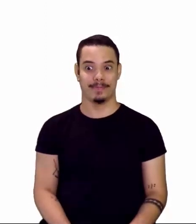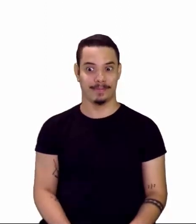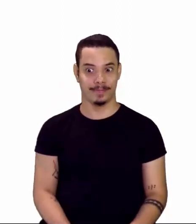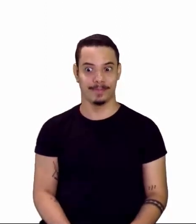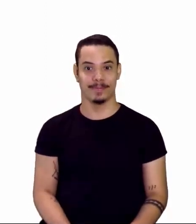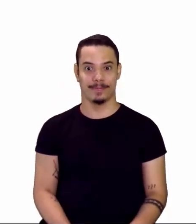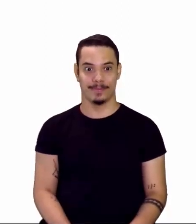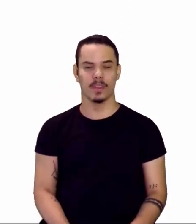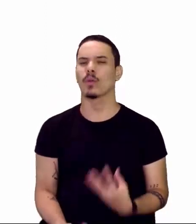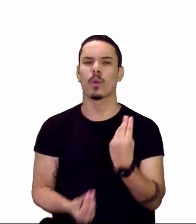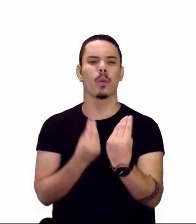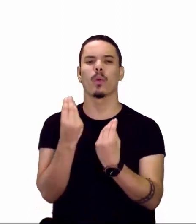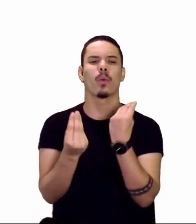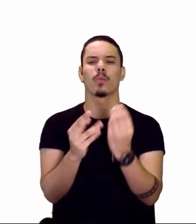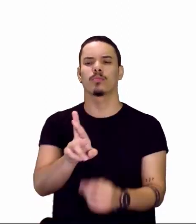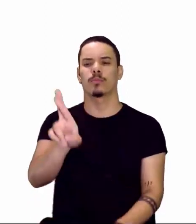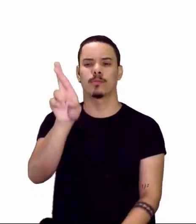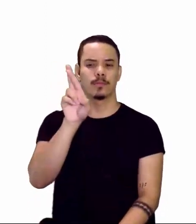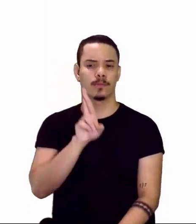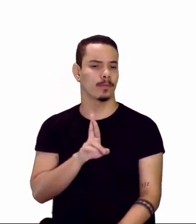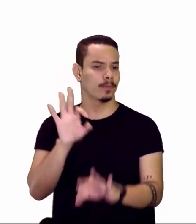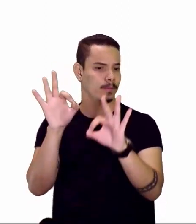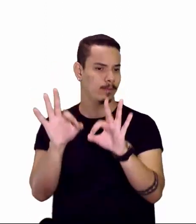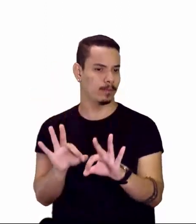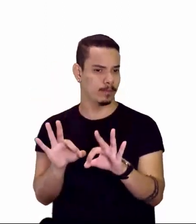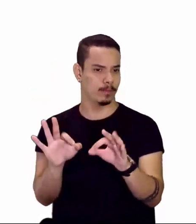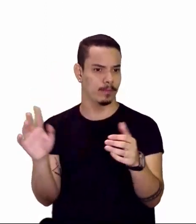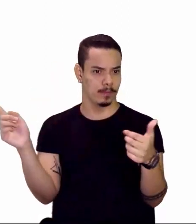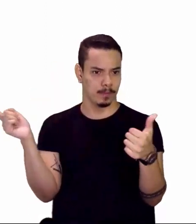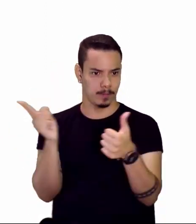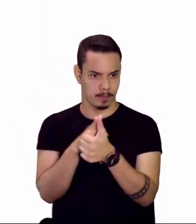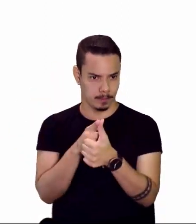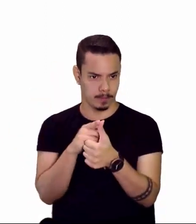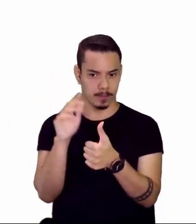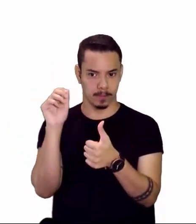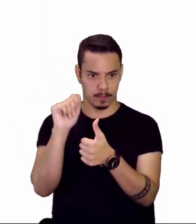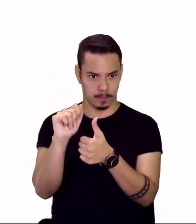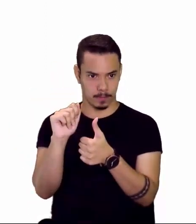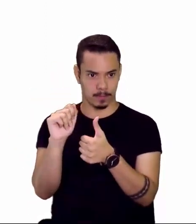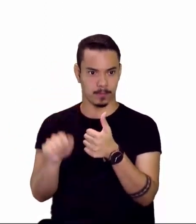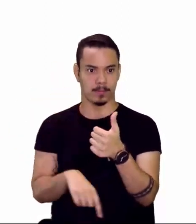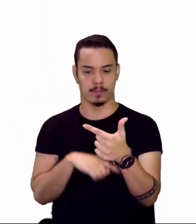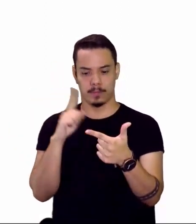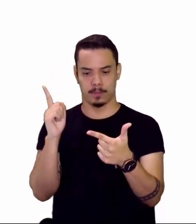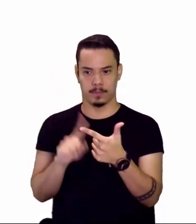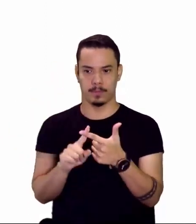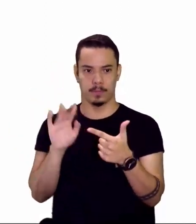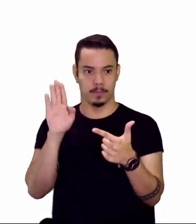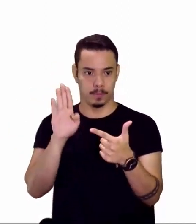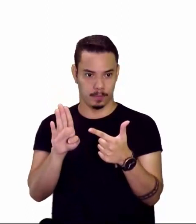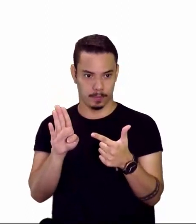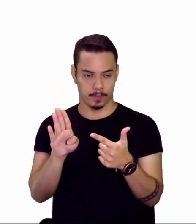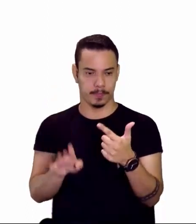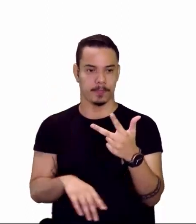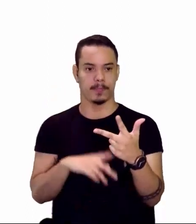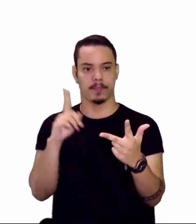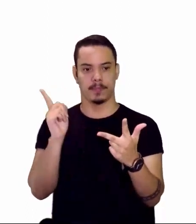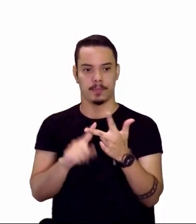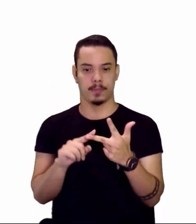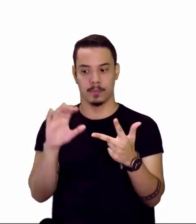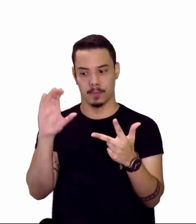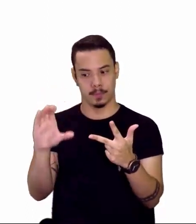que fica a resposta dessa questão? Será que é a letra A? Será que é a letra B? A